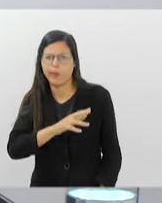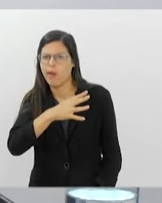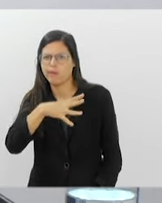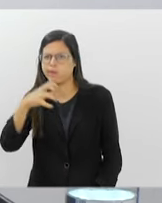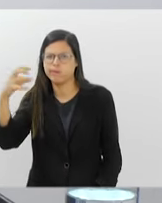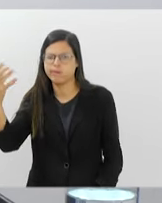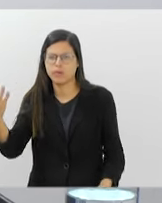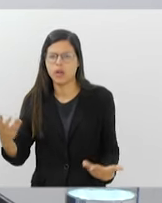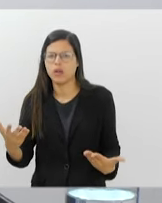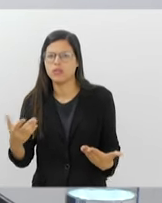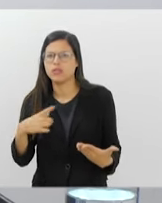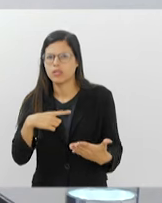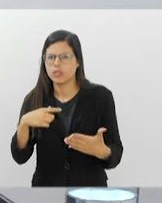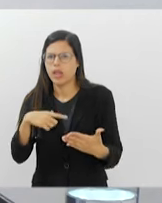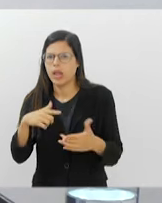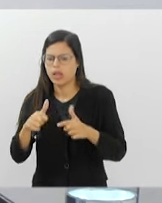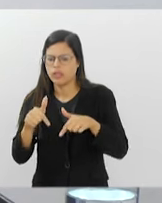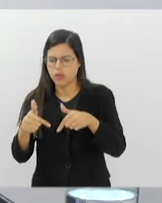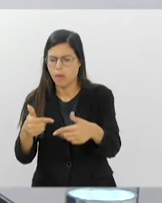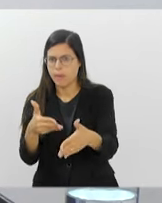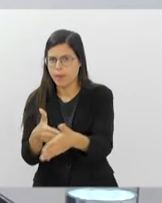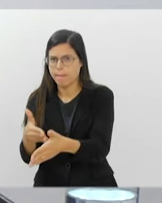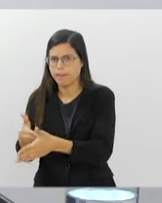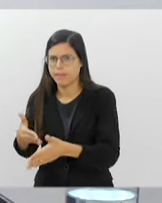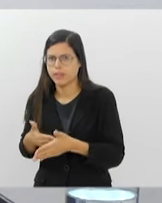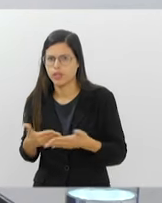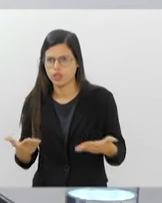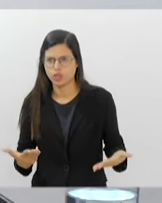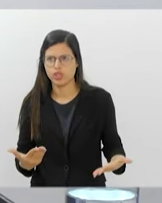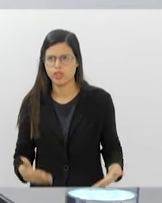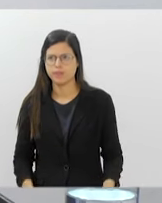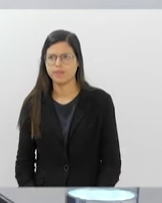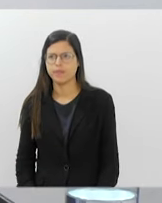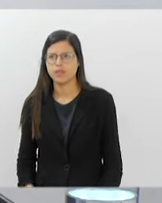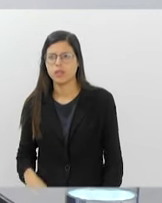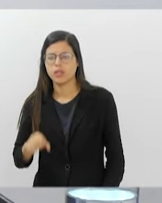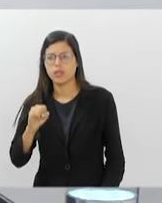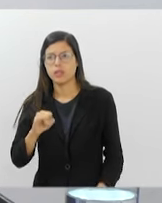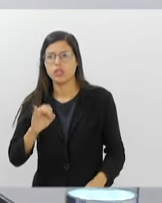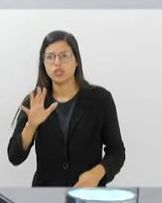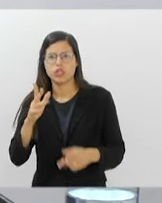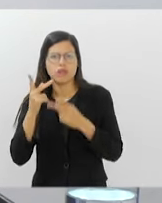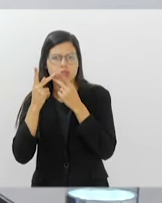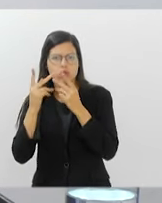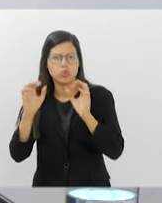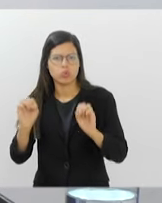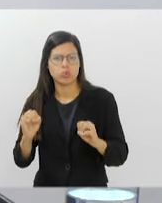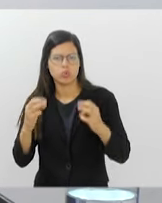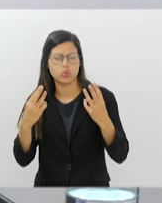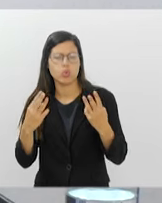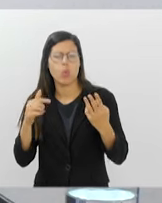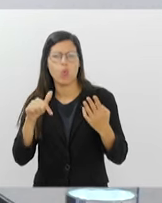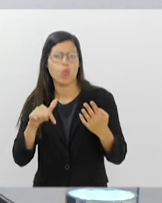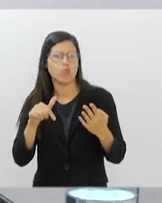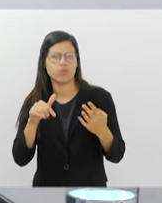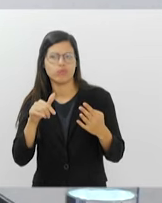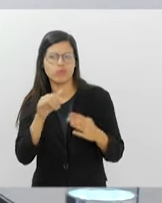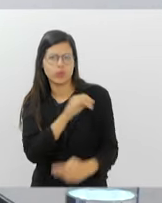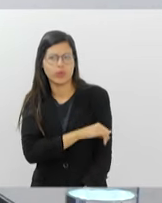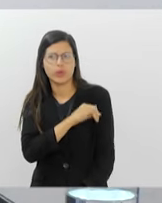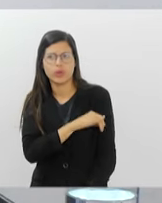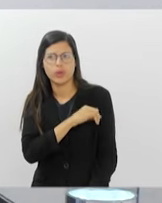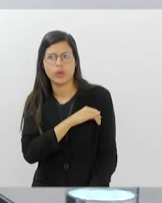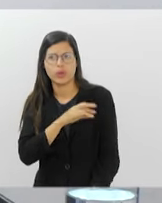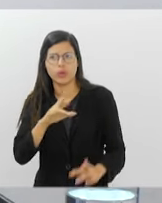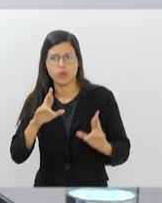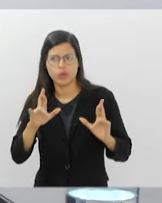que essa droga chegue ao rocken Rio porque quem já foi algum show no Rio de Janeiro e no rock rio mais especialmente dizendo fala o isso